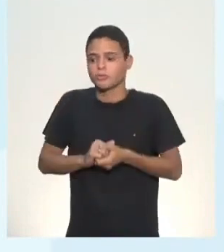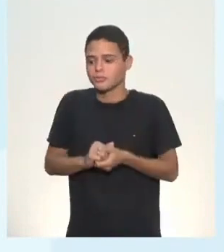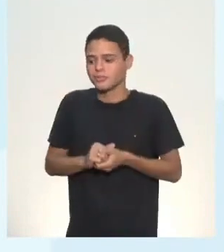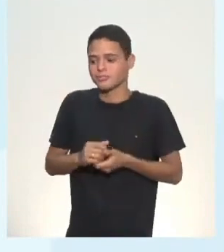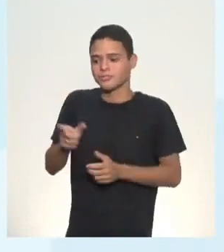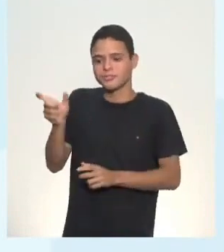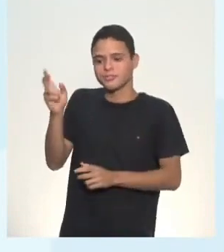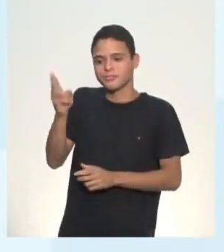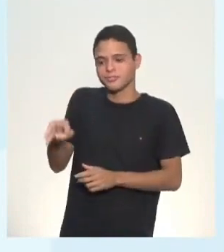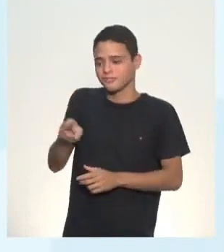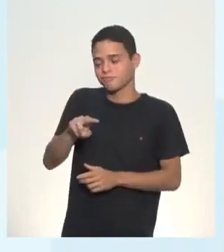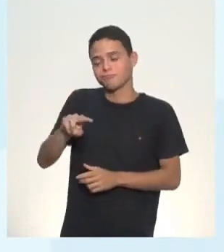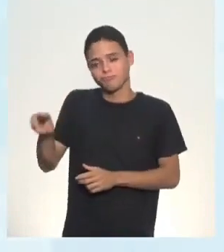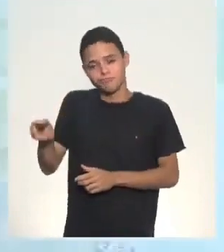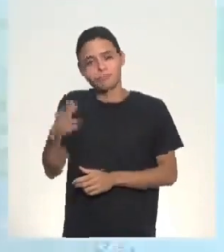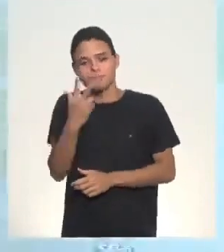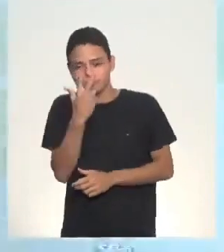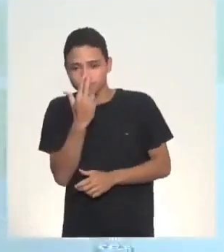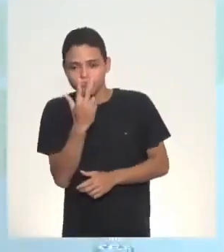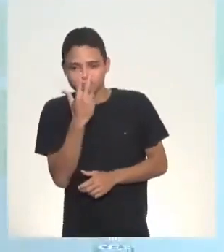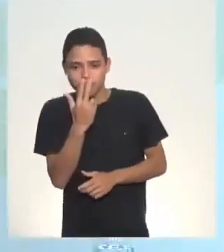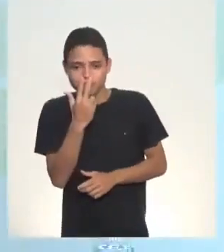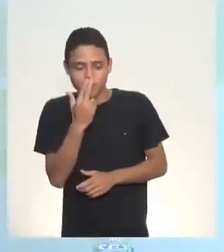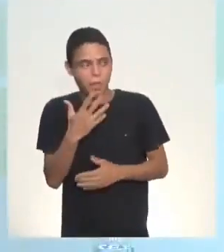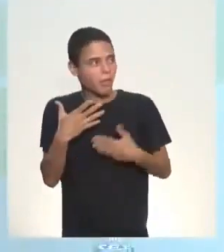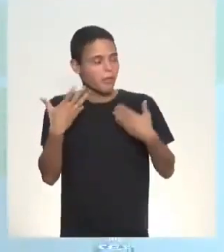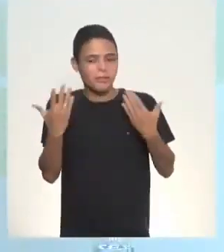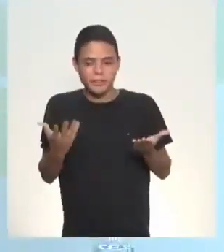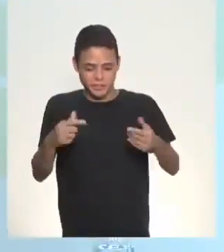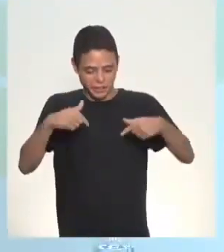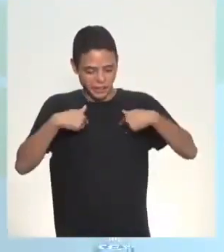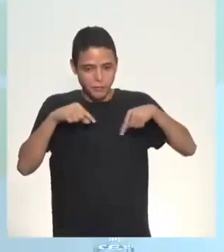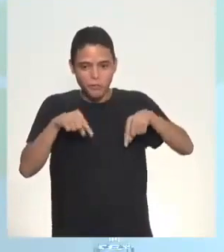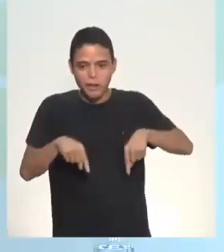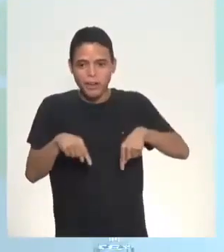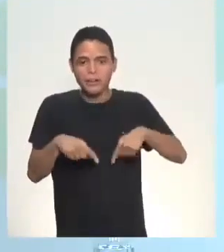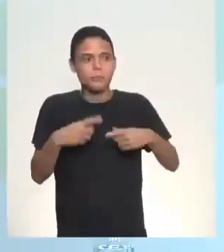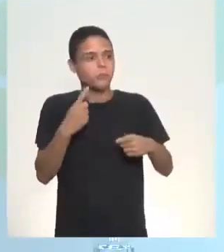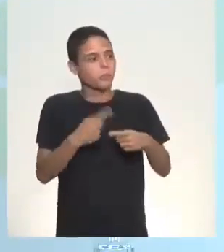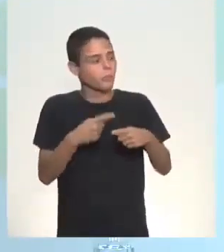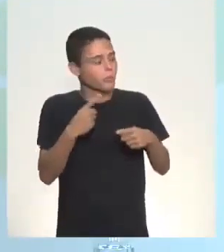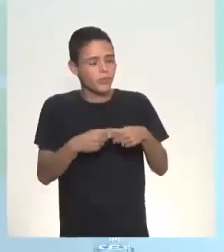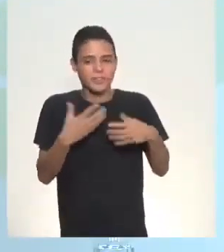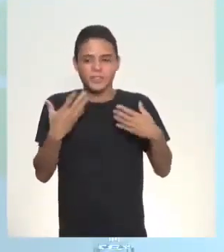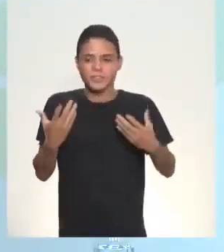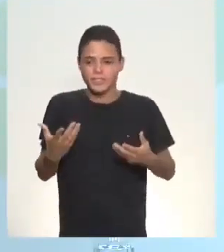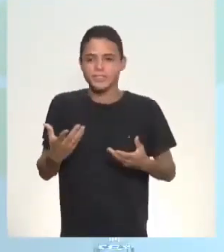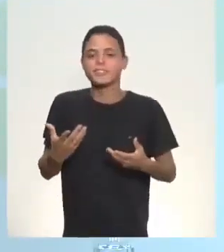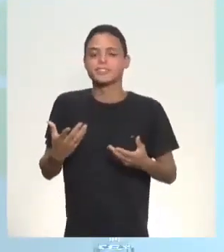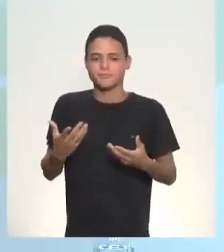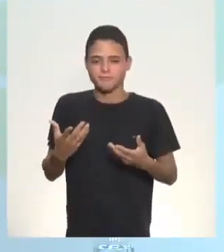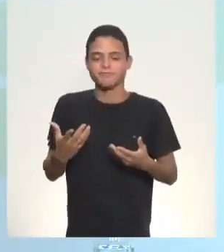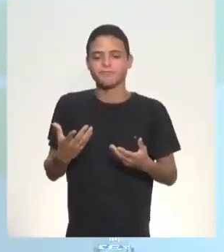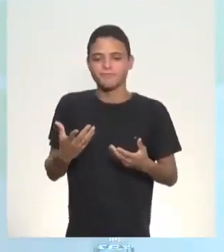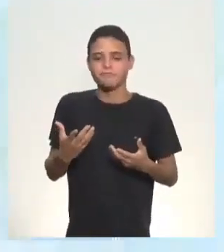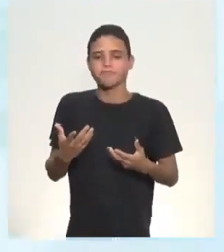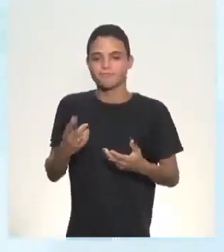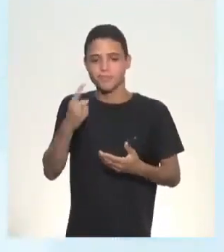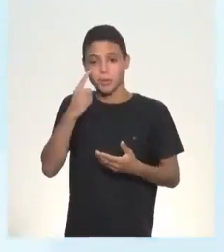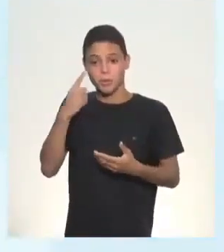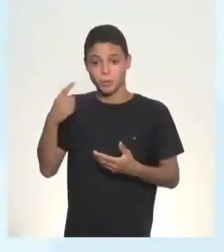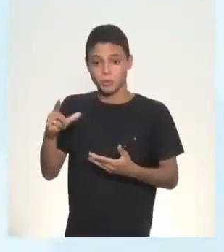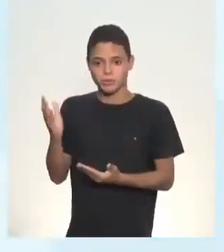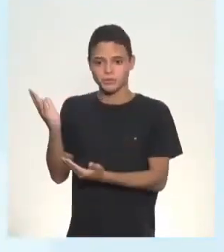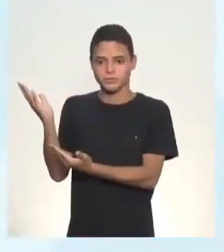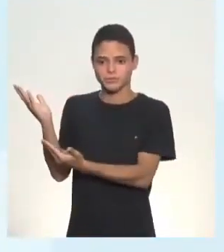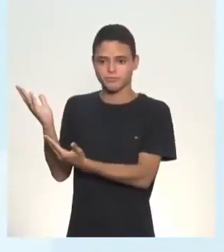eu também acho que o padre estava, meu Deus, o que eu estou fazendo aqui? Né? O que eu estou fazendo aqui? E esse aí, gente, ó, o